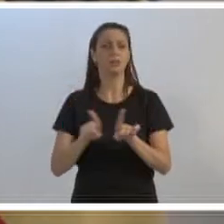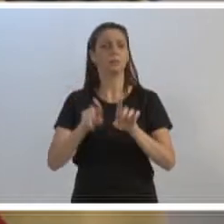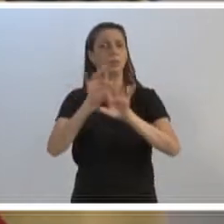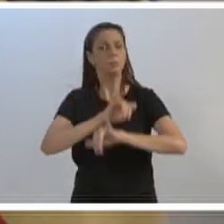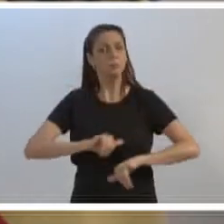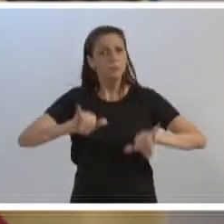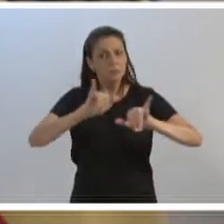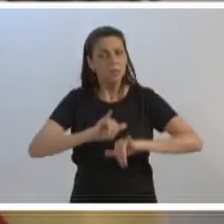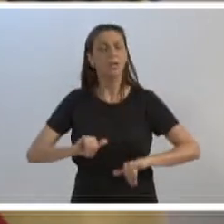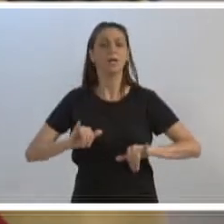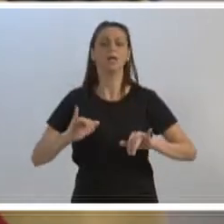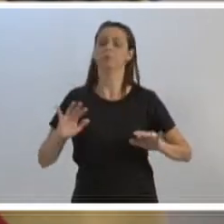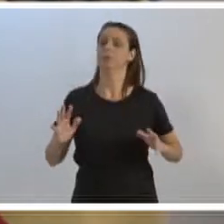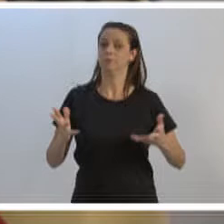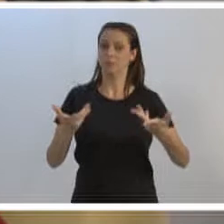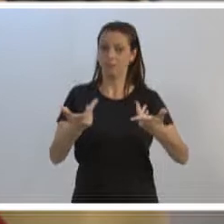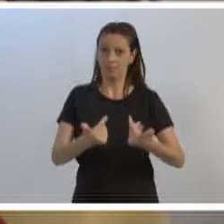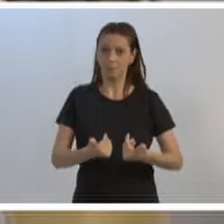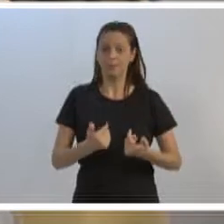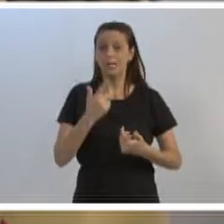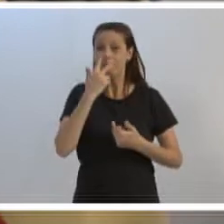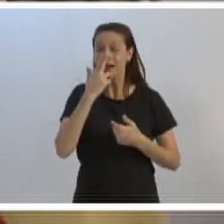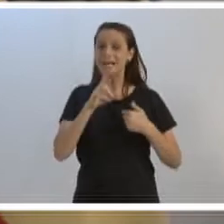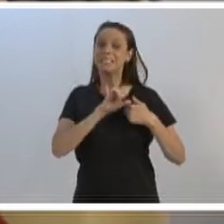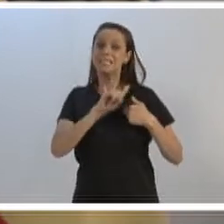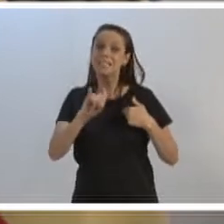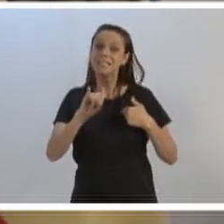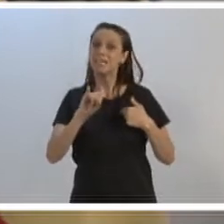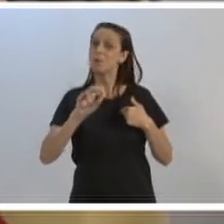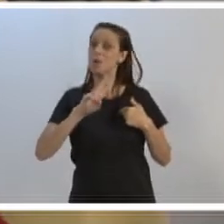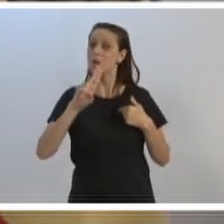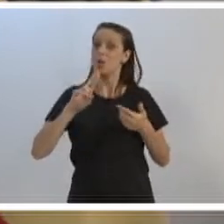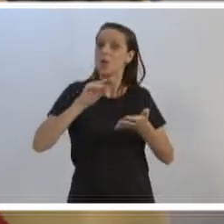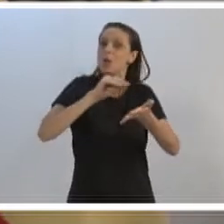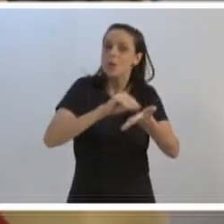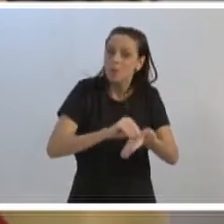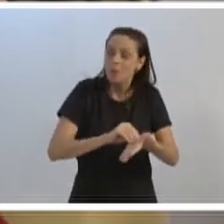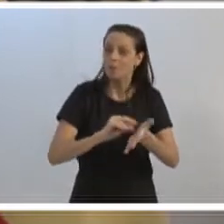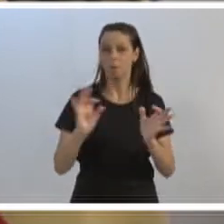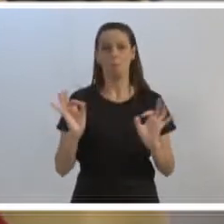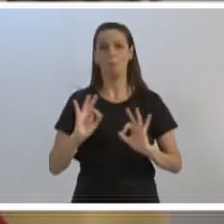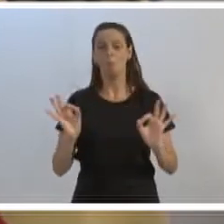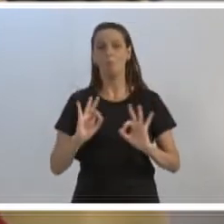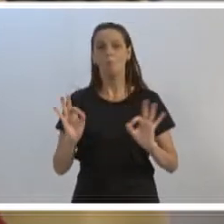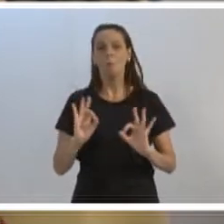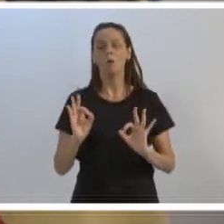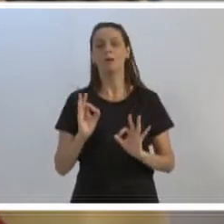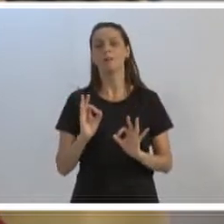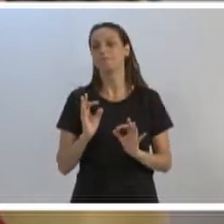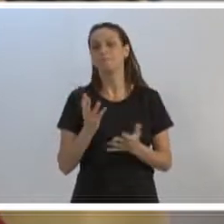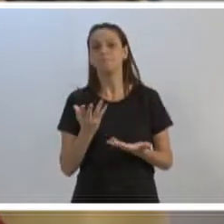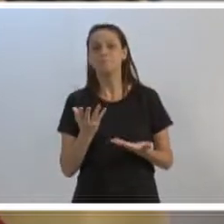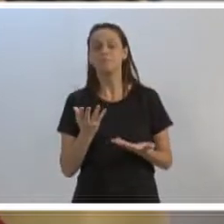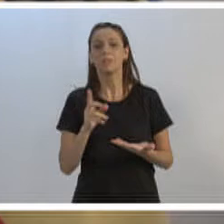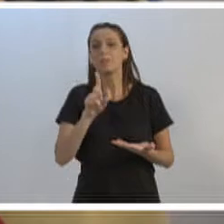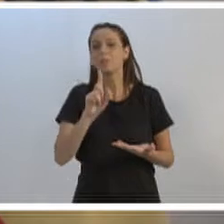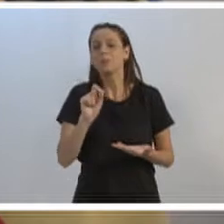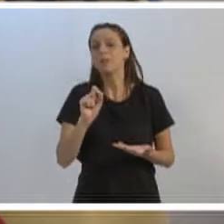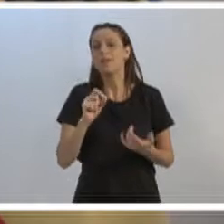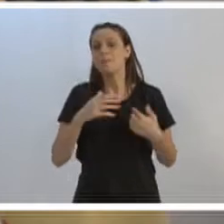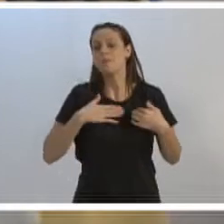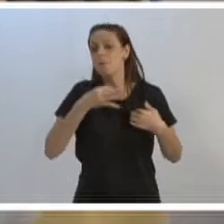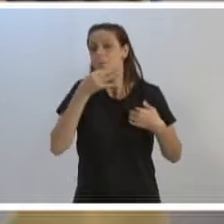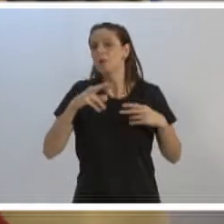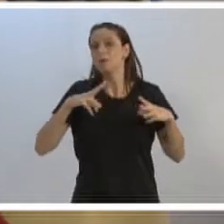publicidade e eficiência. E a impessoalidade significa não apropriação em relação aos nomes, em relação às questões. Eu,